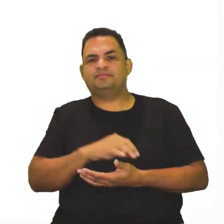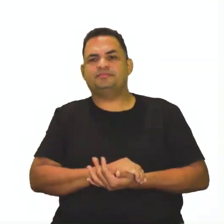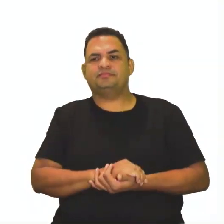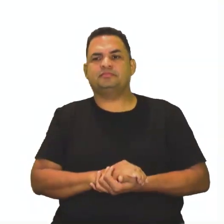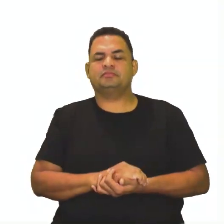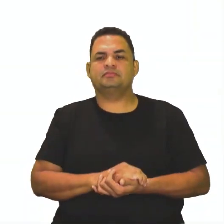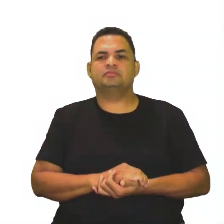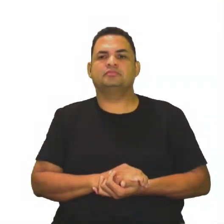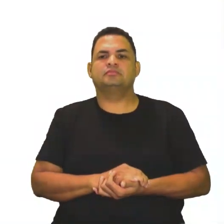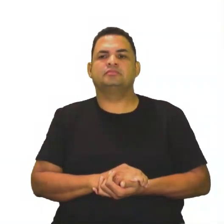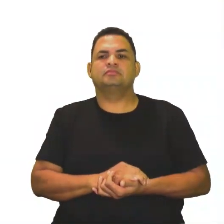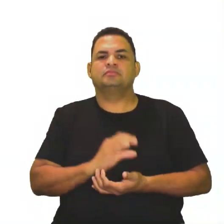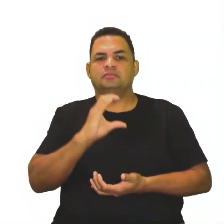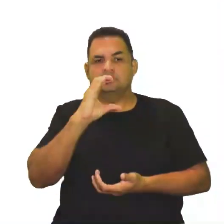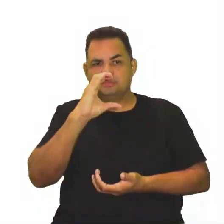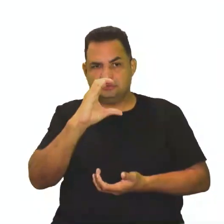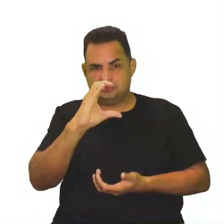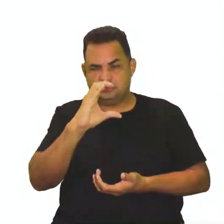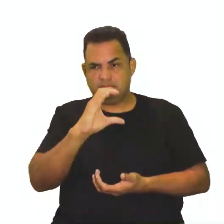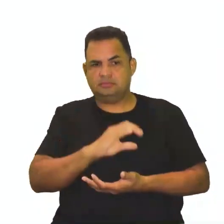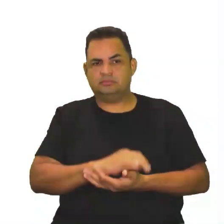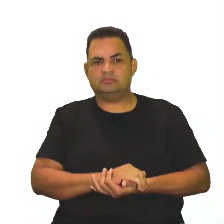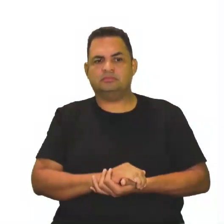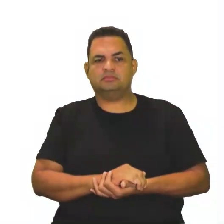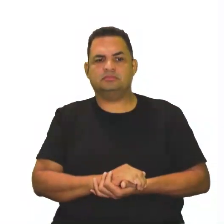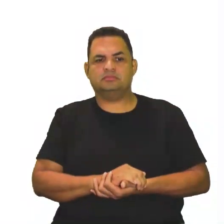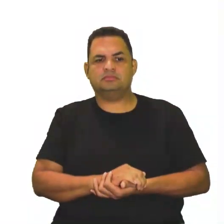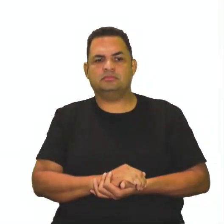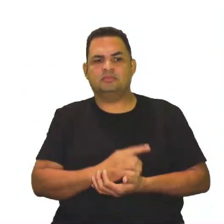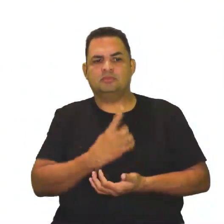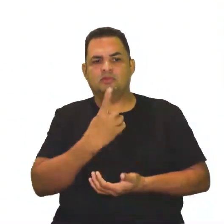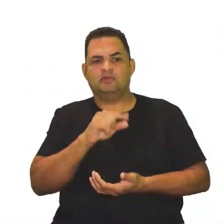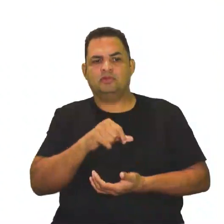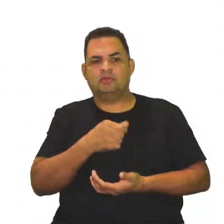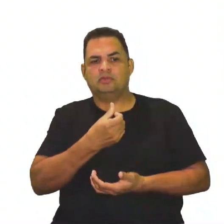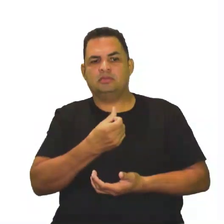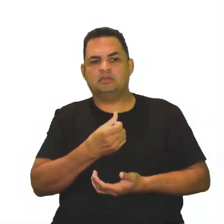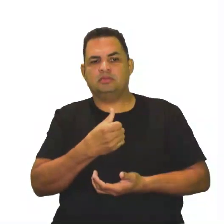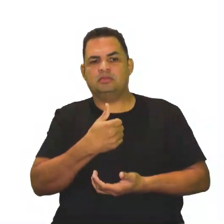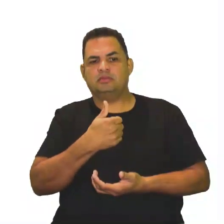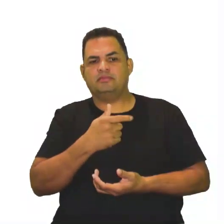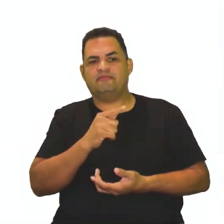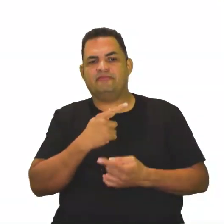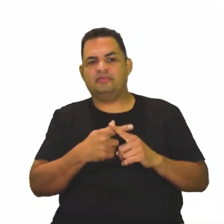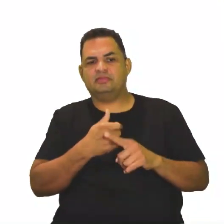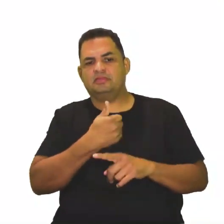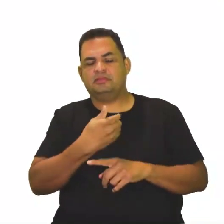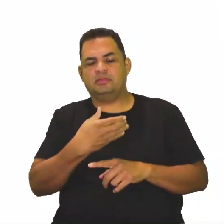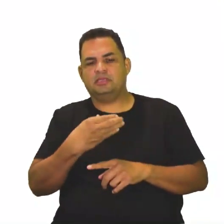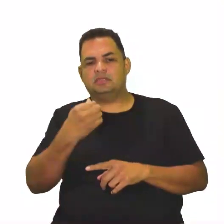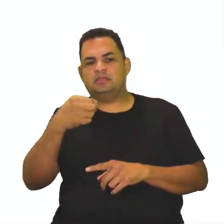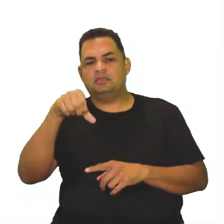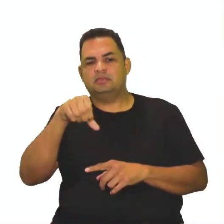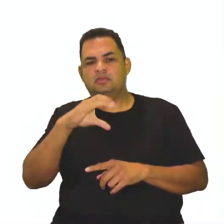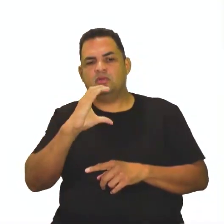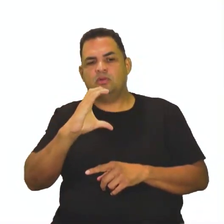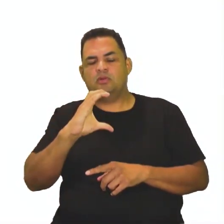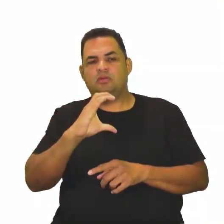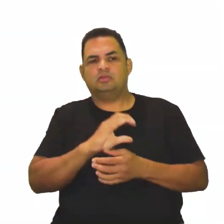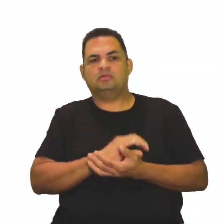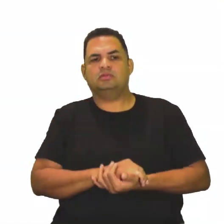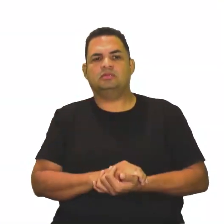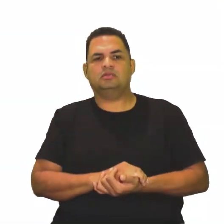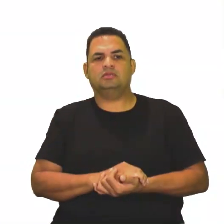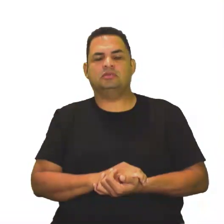Ezinho, que é a nossa carga elementar, vale 1,6 vezes 10 a menos 19 Coulomb,